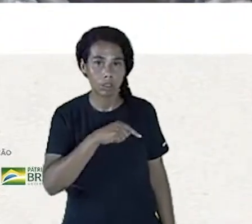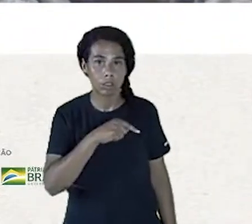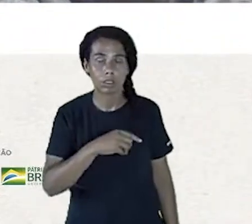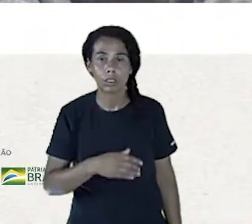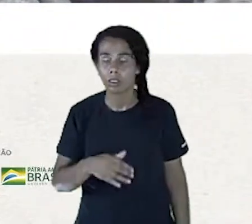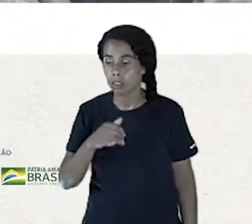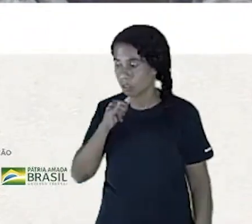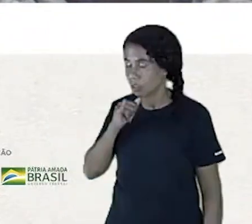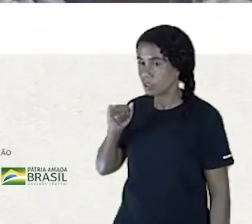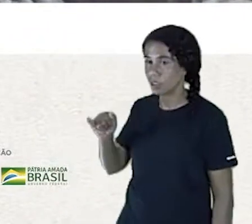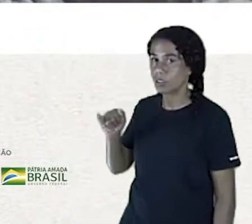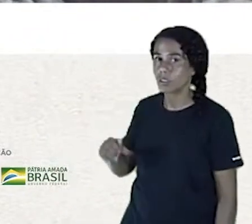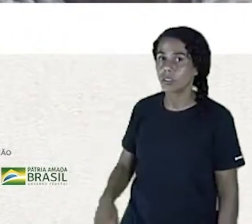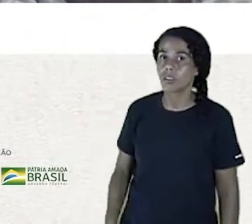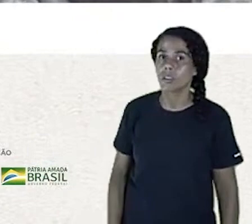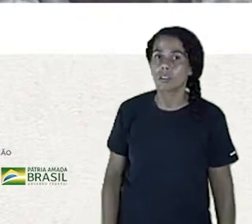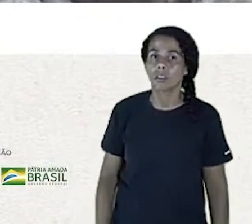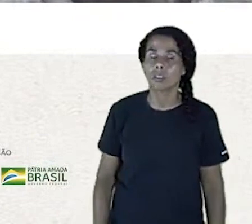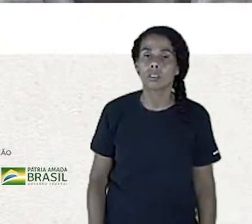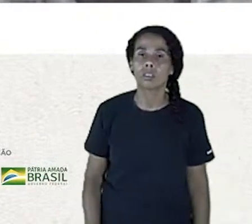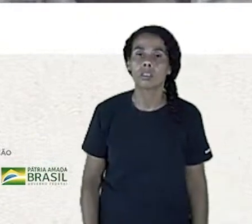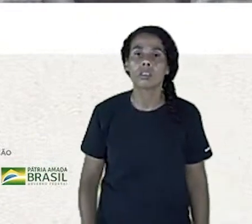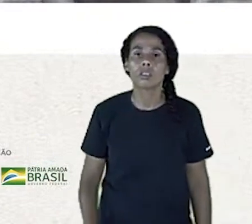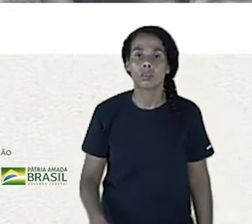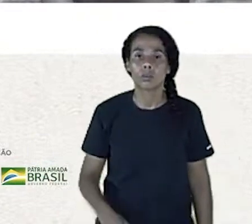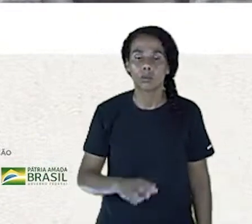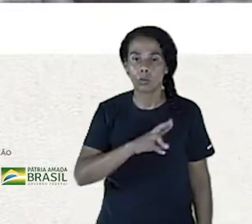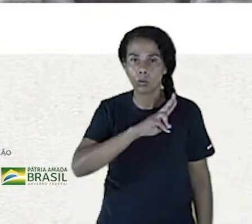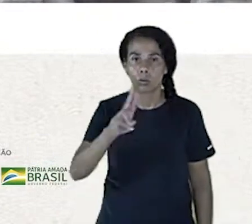produziu. Nossa, é maravilhoso.